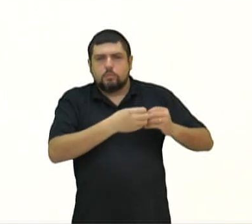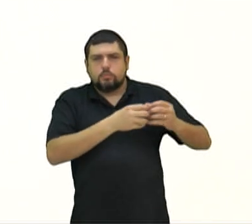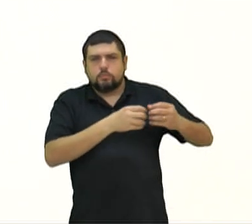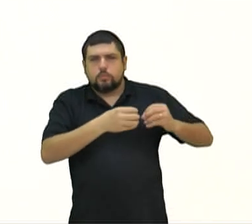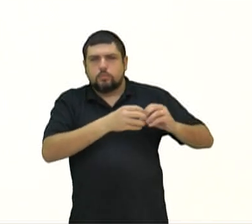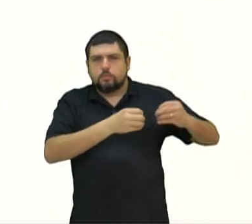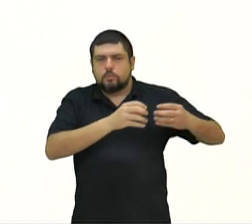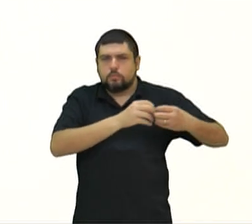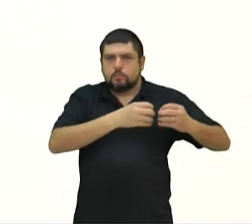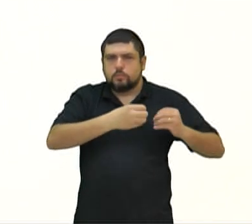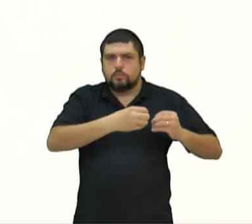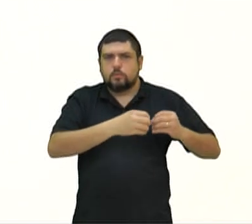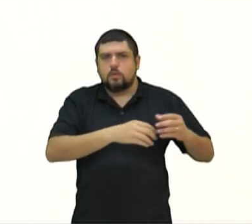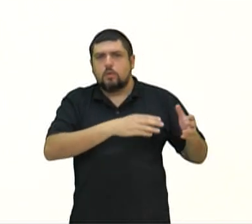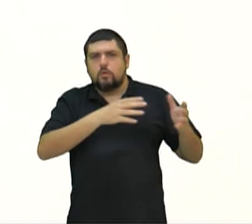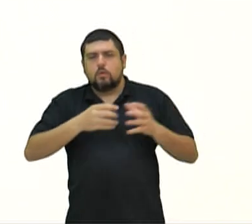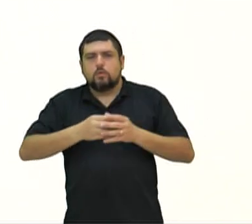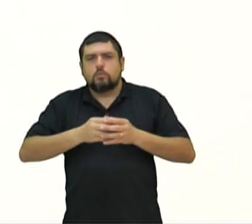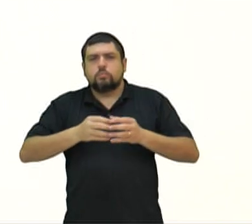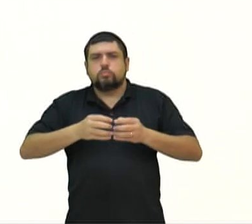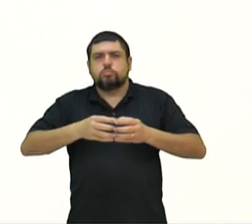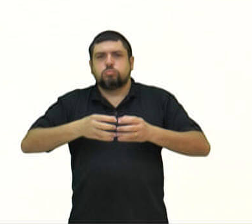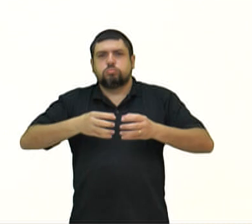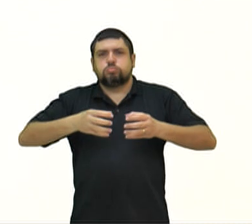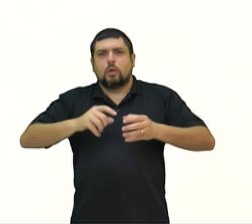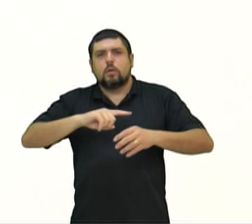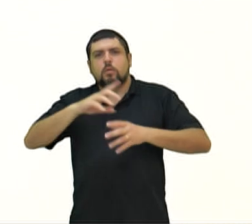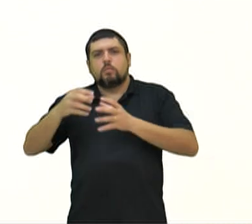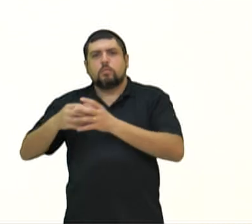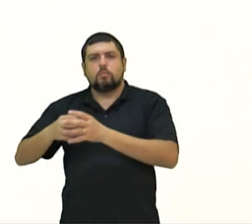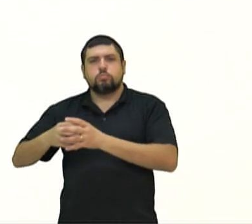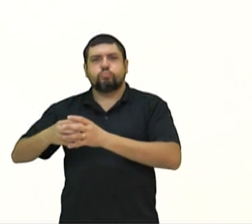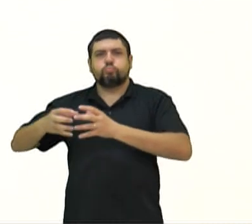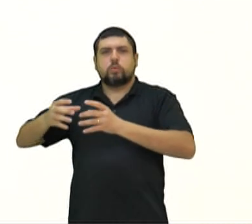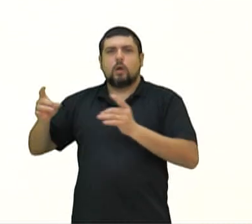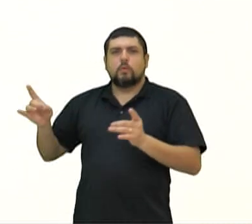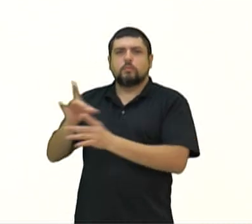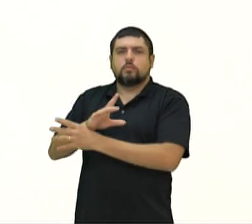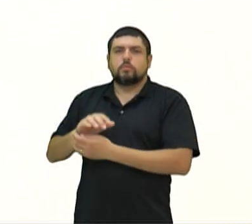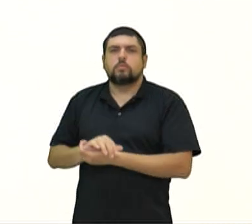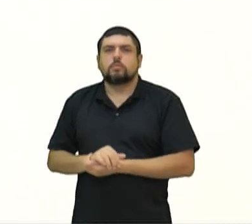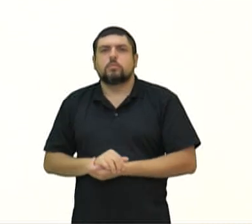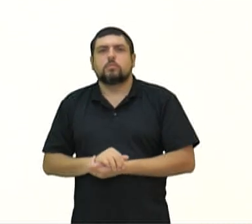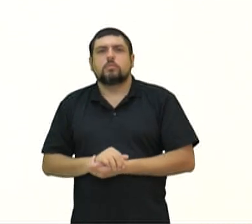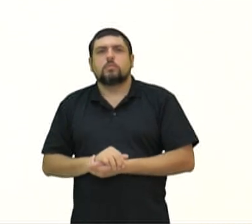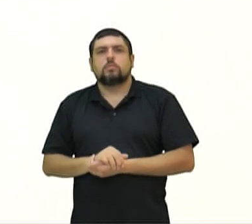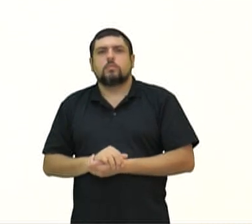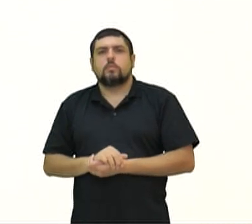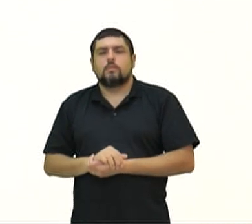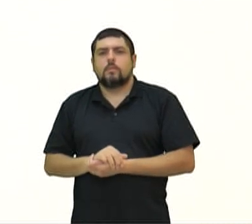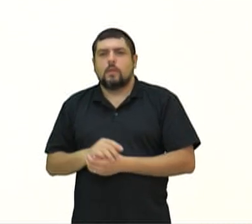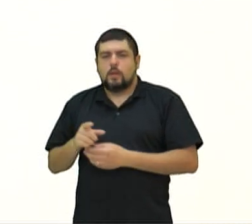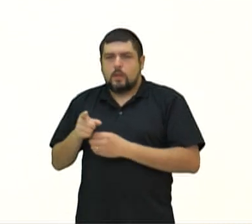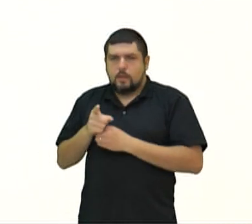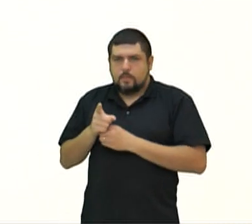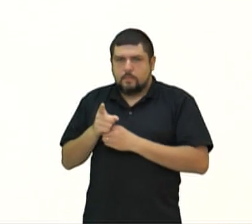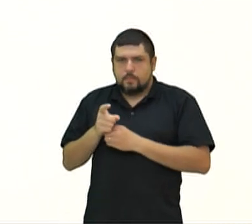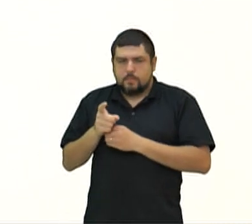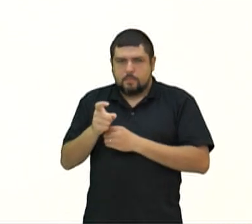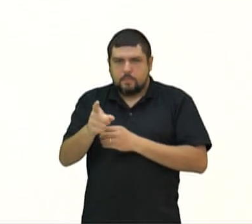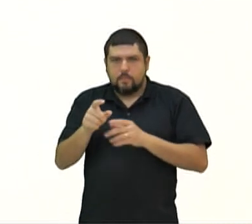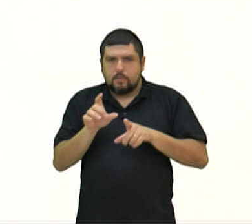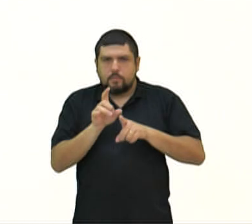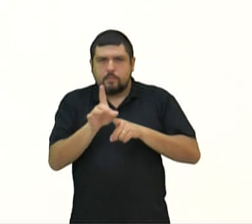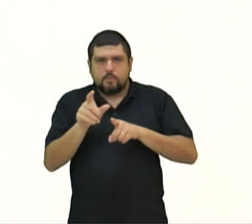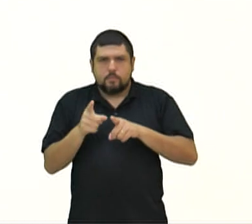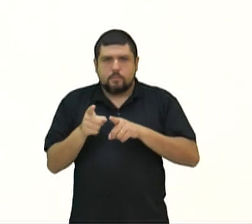germinativa, a fase de crescimento e a fase de maturação. Na espermatogênese, ou seja, na produção de espermatozoides,